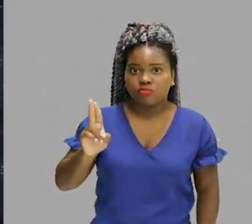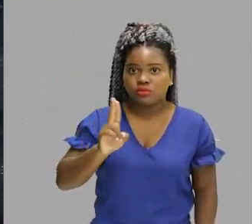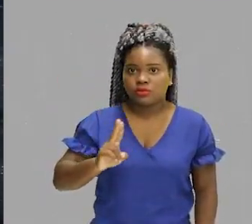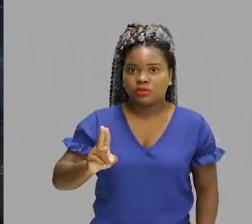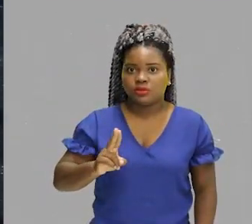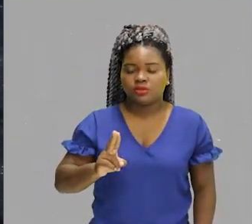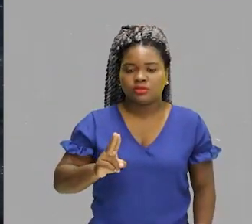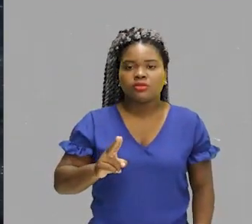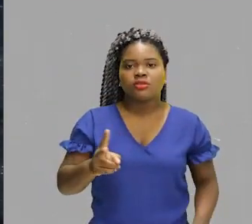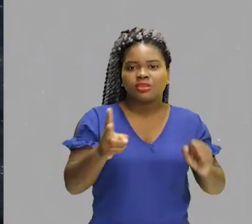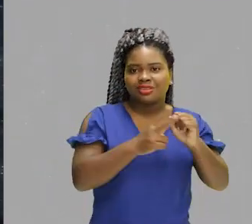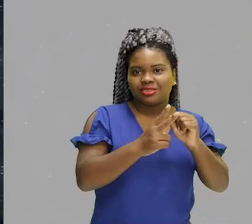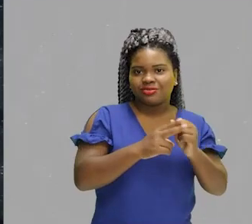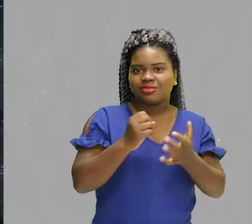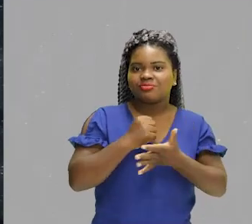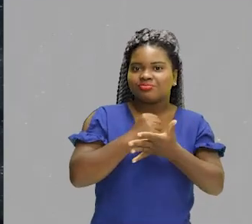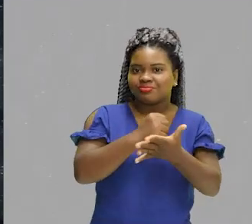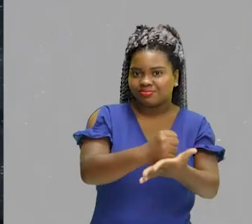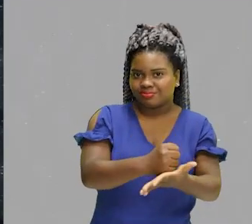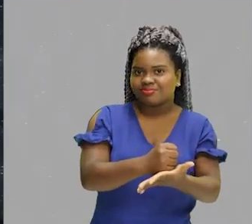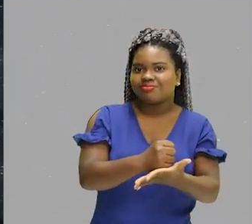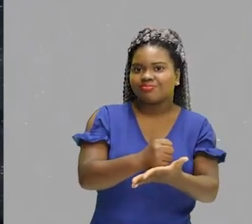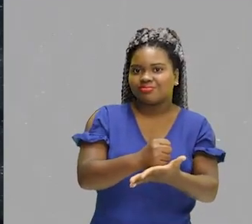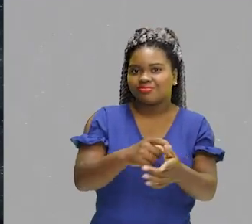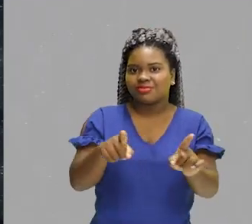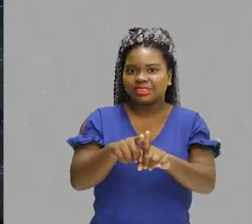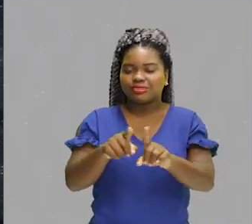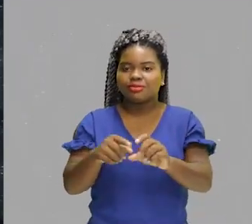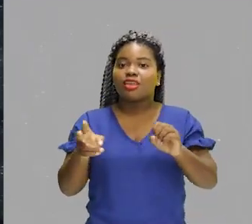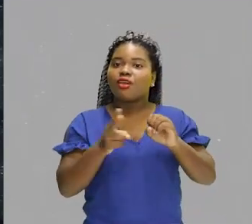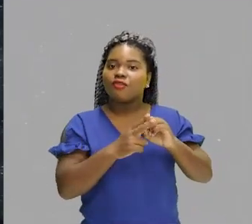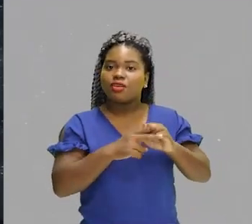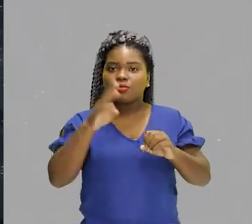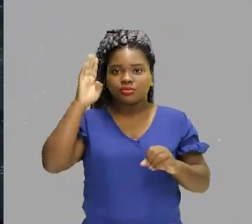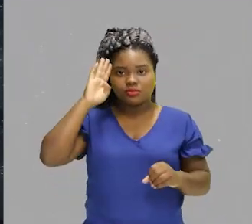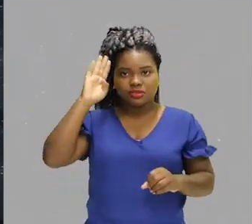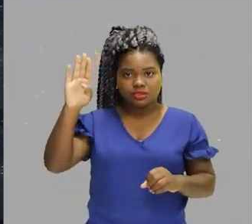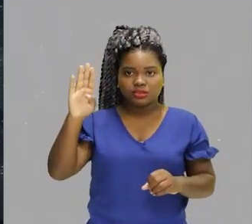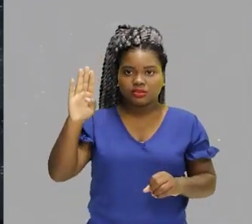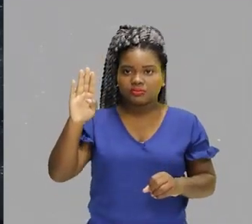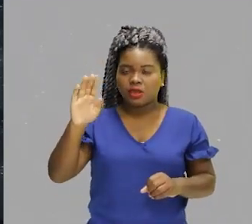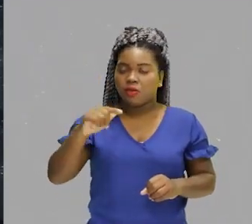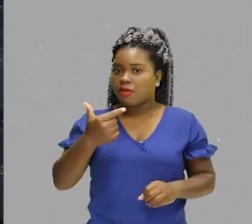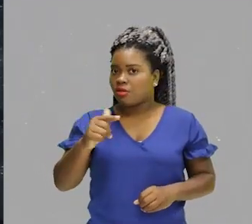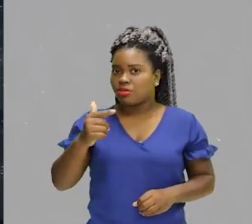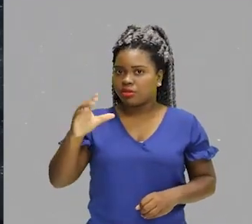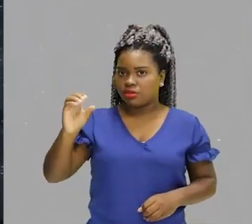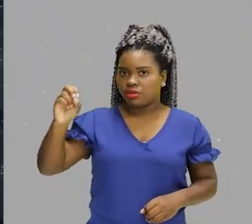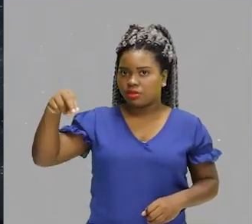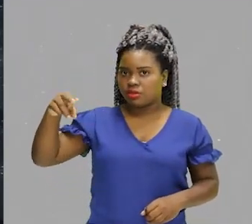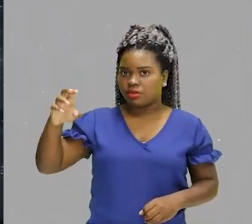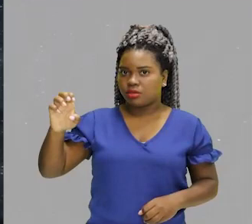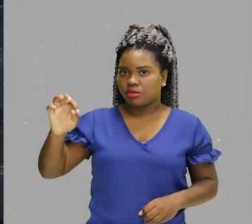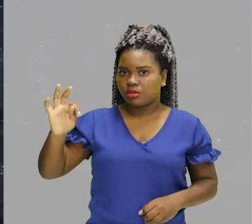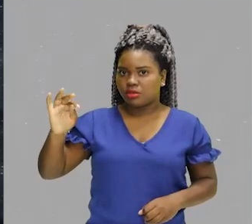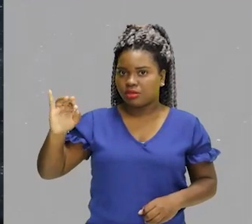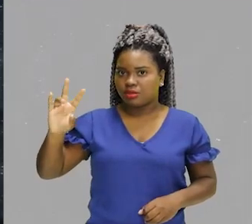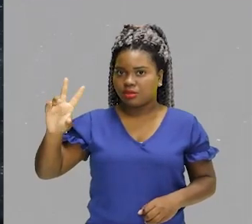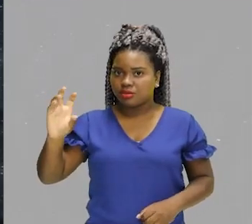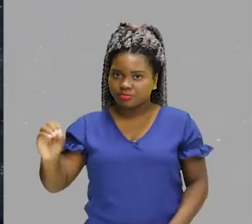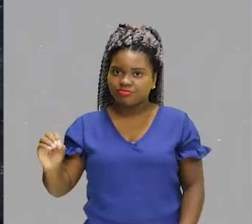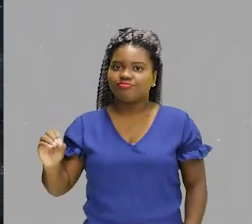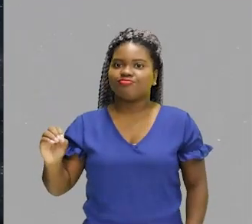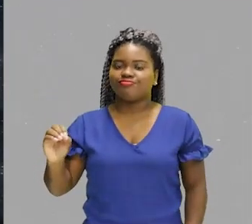principal nenhum conectivo. Conectivo, gente, para nós em português também é chamado de conjunção,